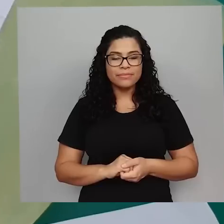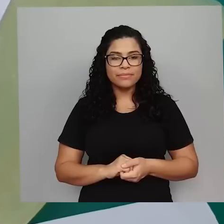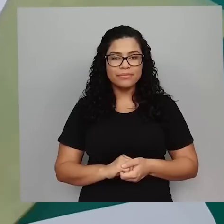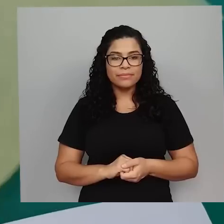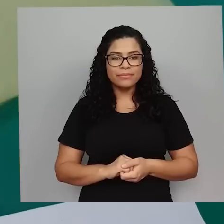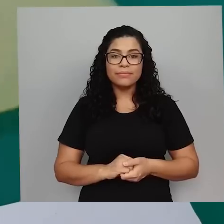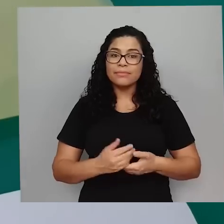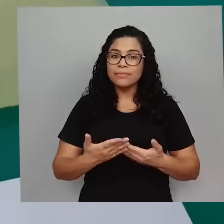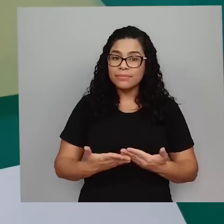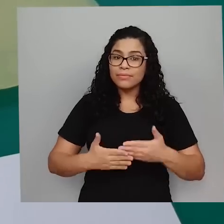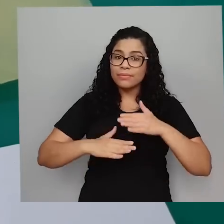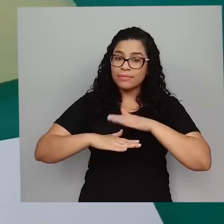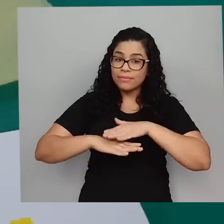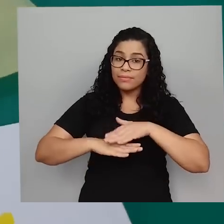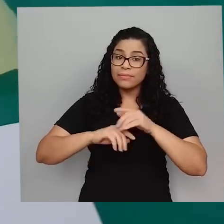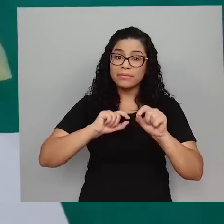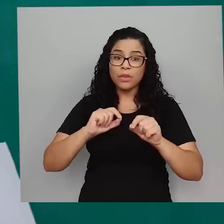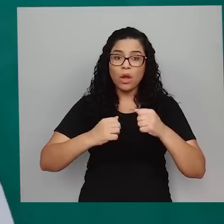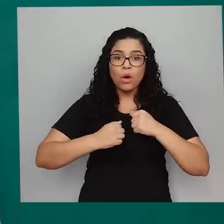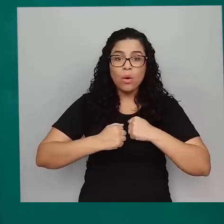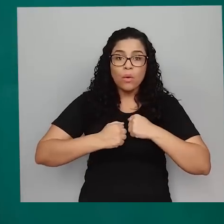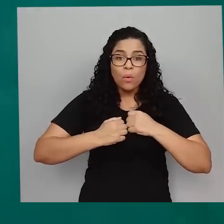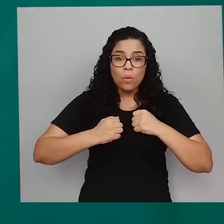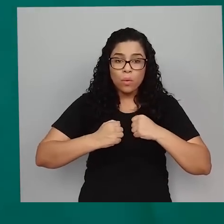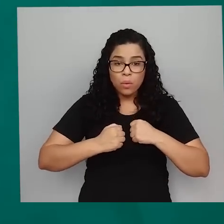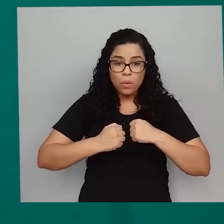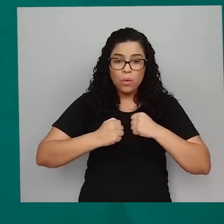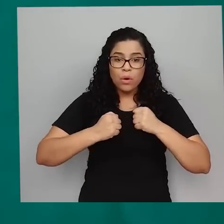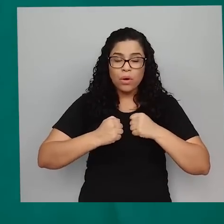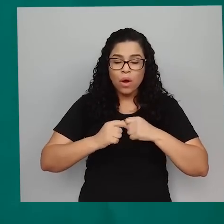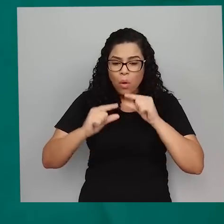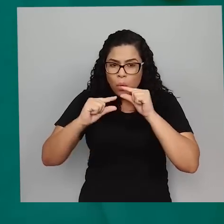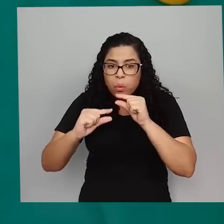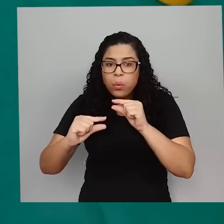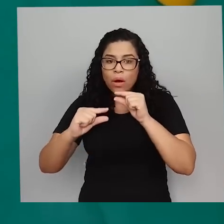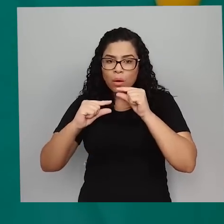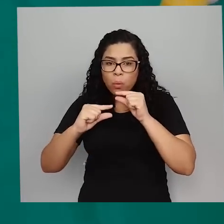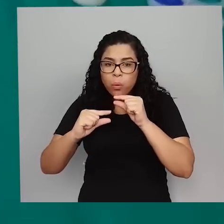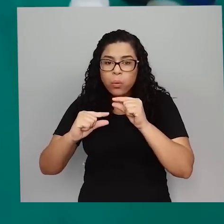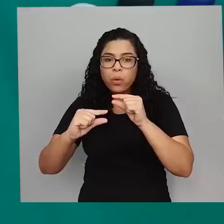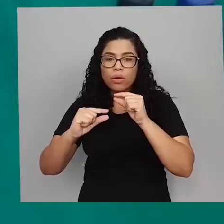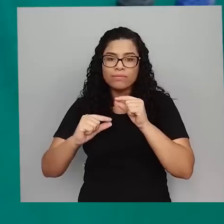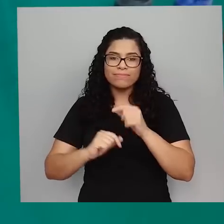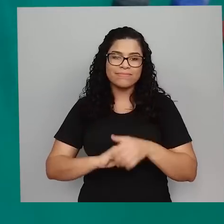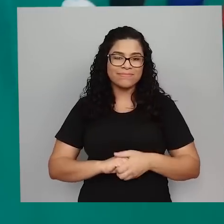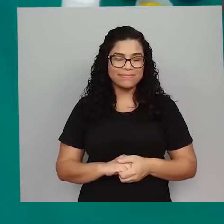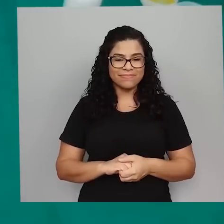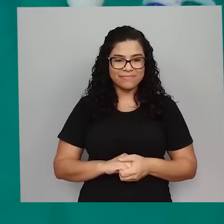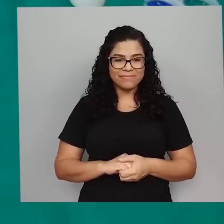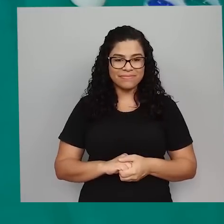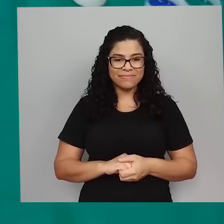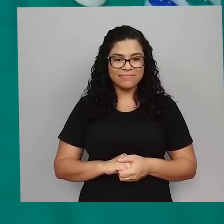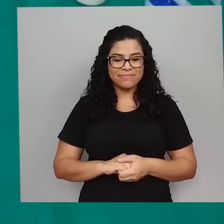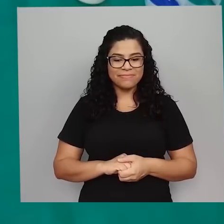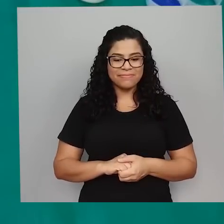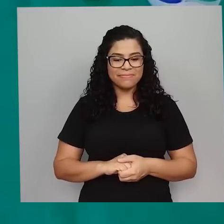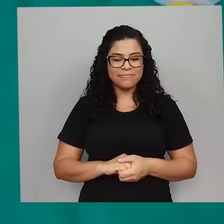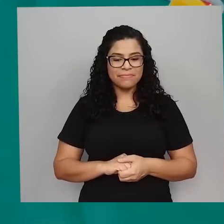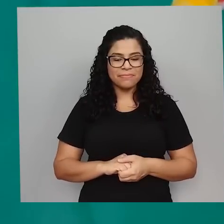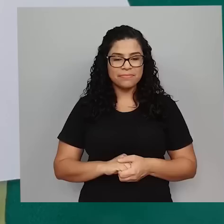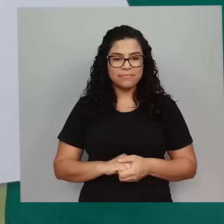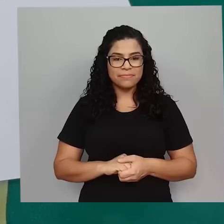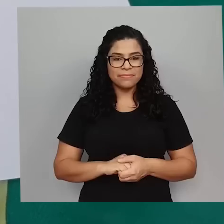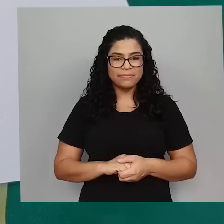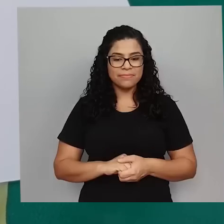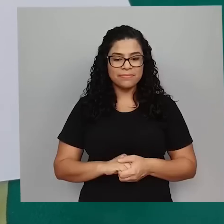E daí vocês vão fazendo exercício de respiração para ver até quanto vocês conseguem soprar.